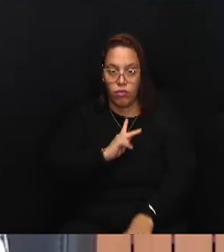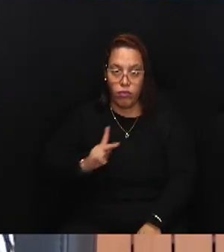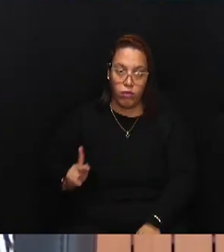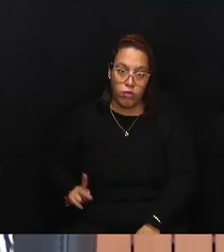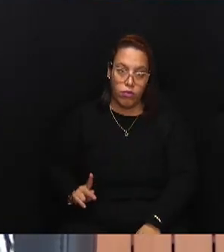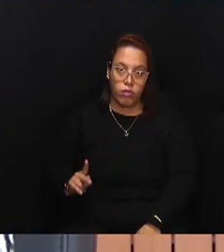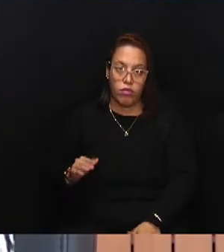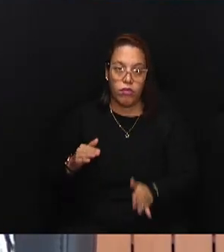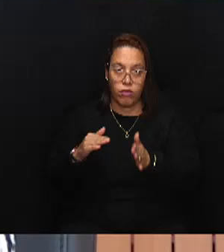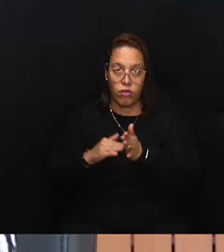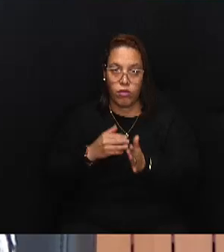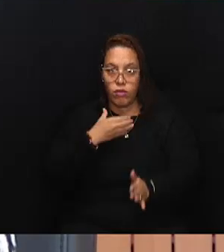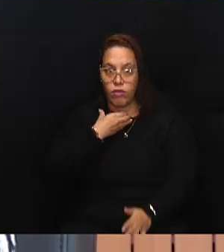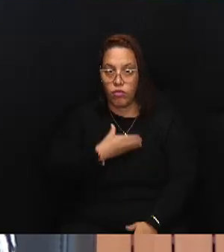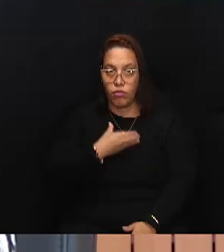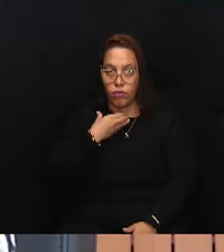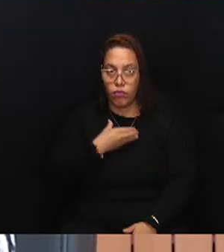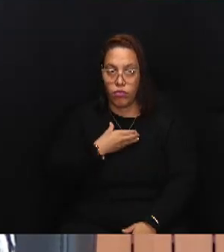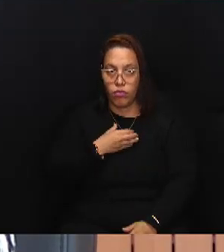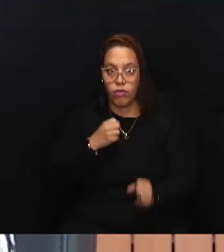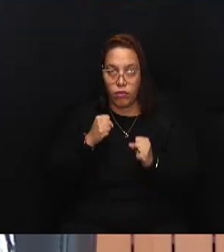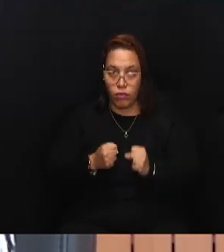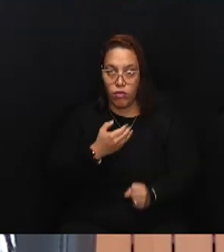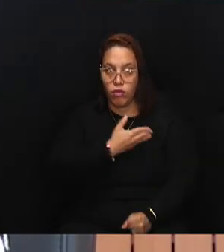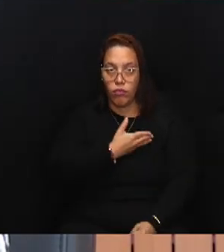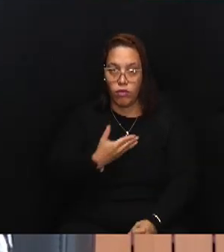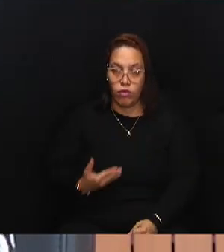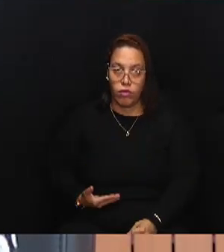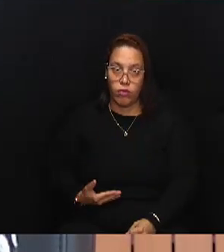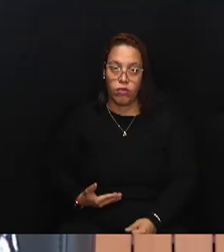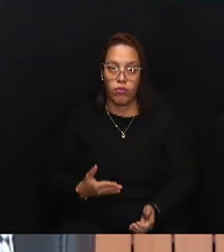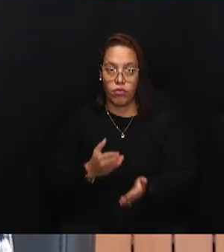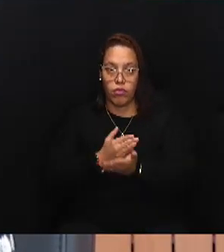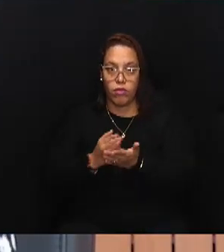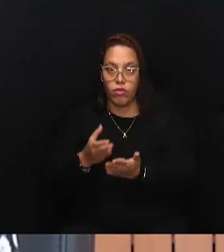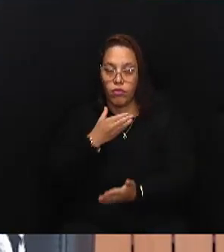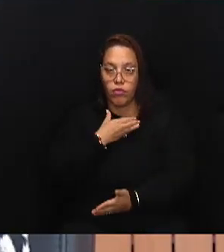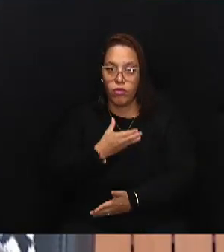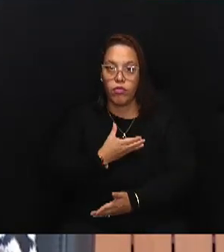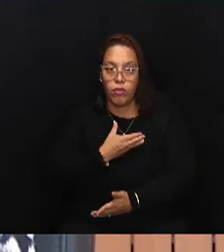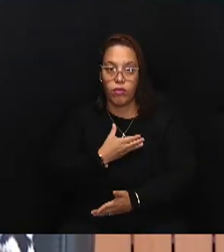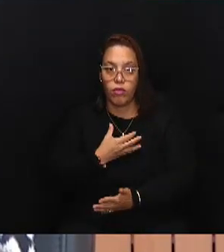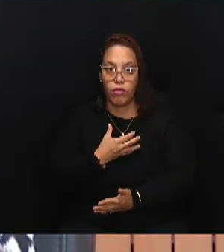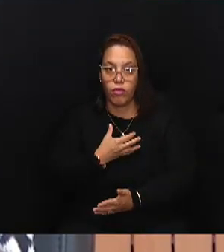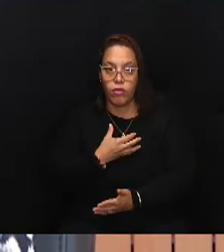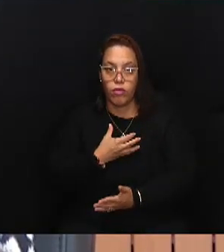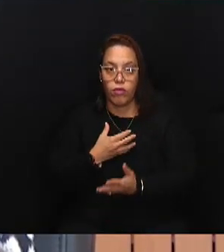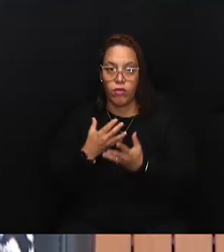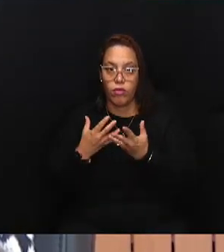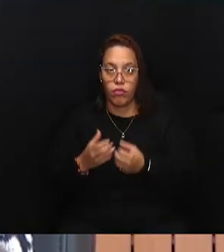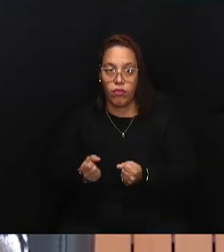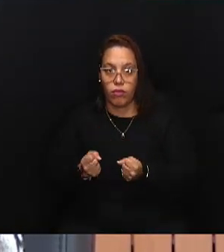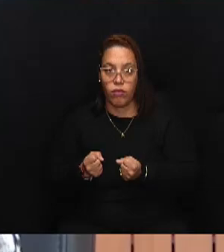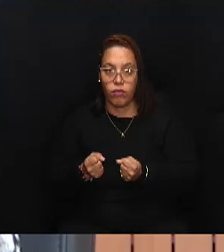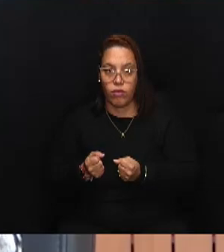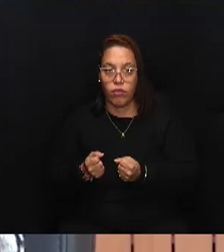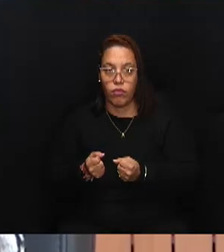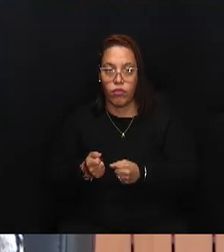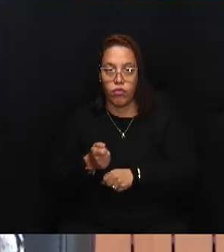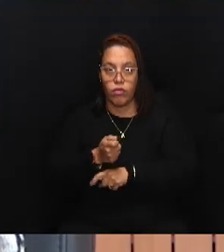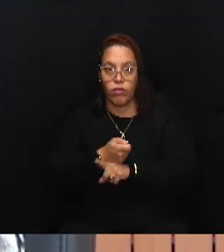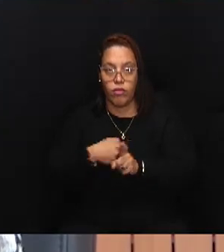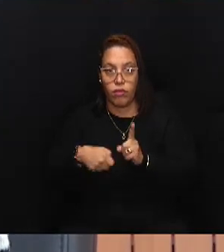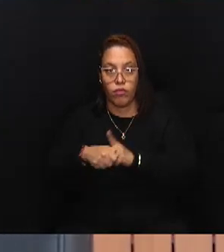até dezembro pelo poder público. A partir de dezembro, assume por 1 ano e meio a sociedade